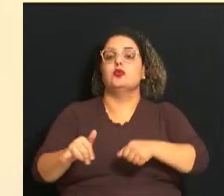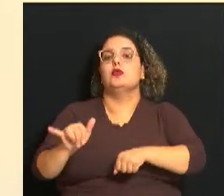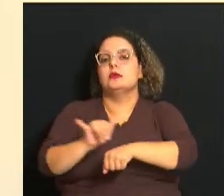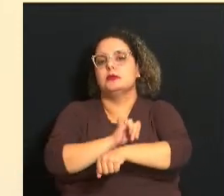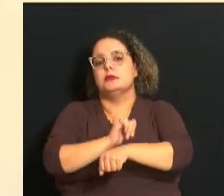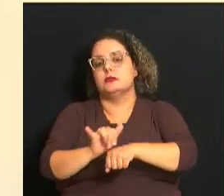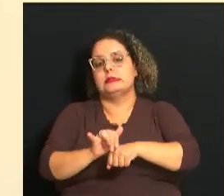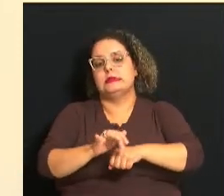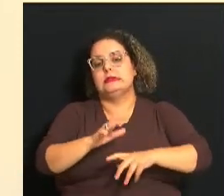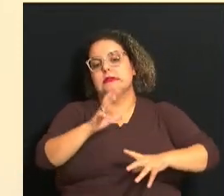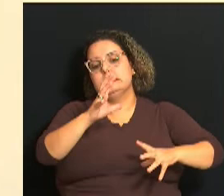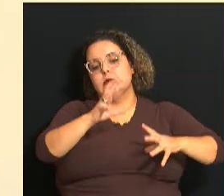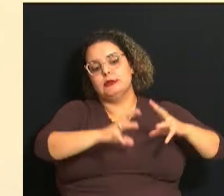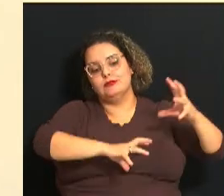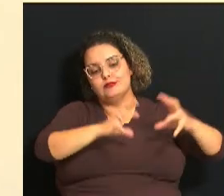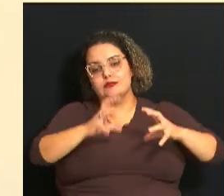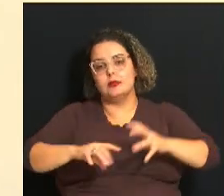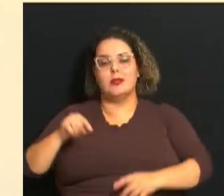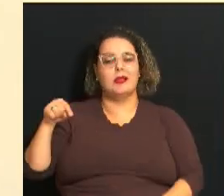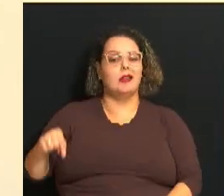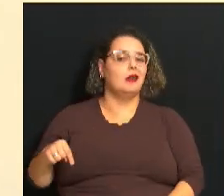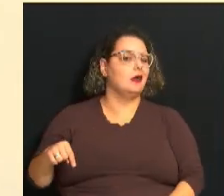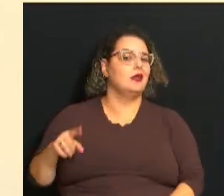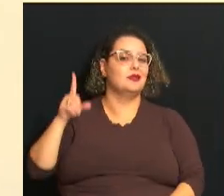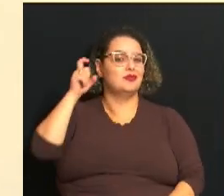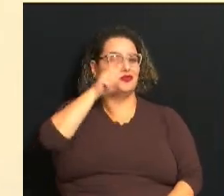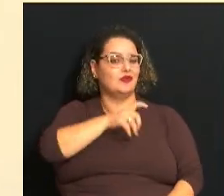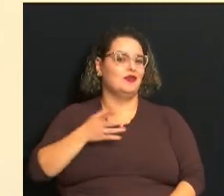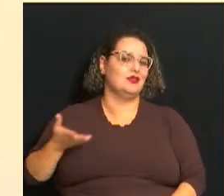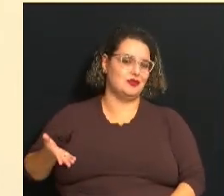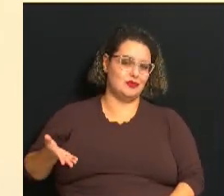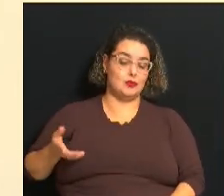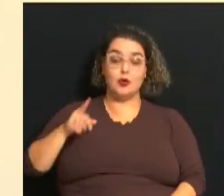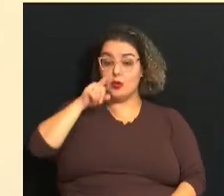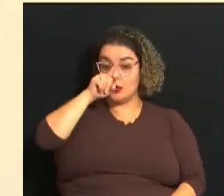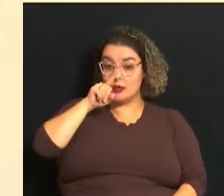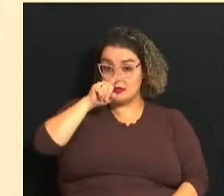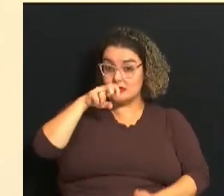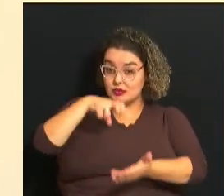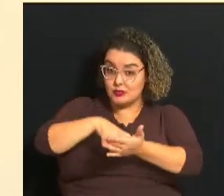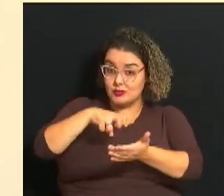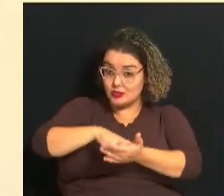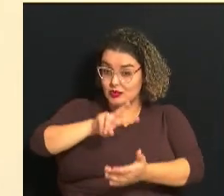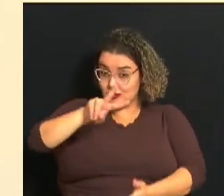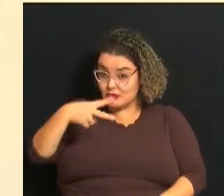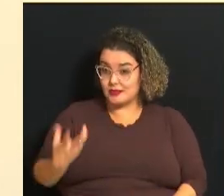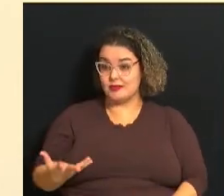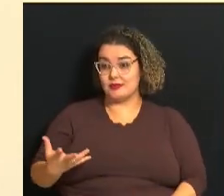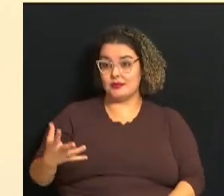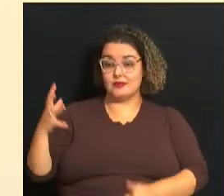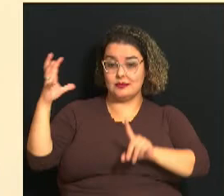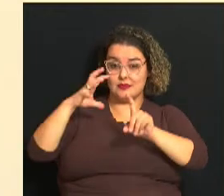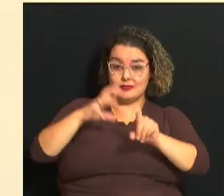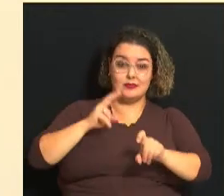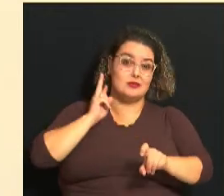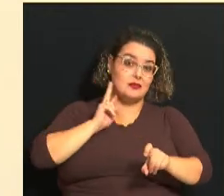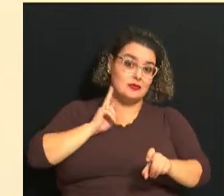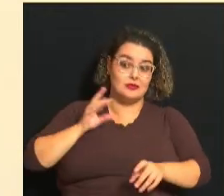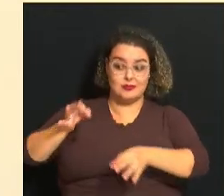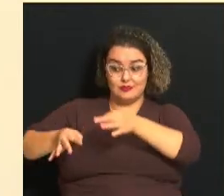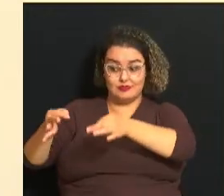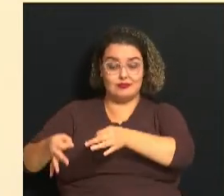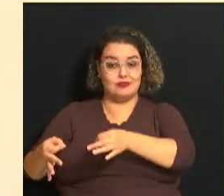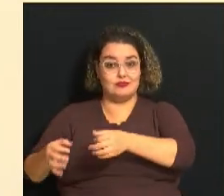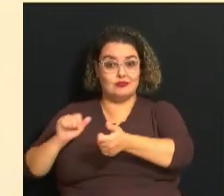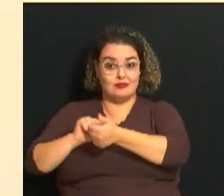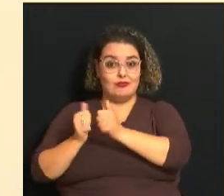conflito Porque lá é frio e o trabalhador tem o risco de ser punido duas vezes ele foi vítima de uma sede ele vai até a justiça busca a reparação